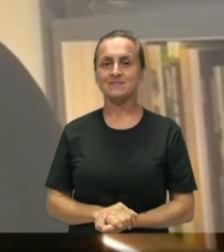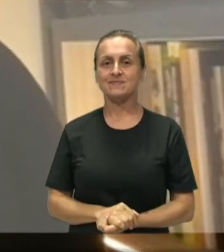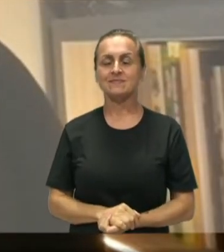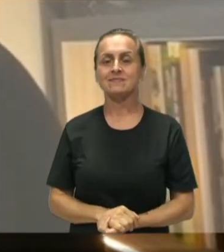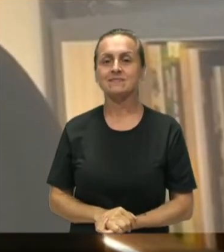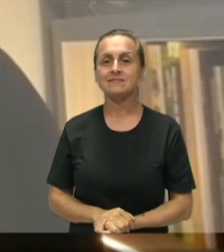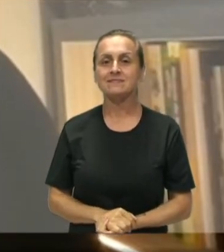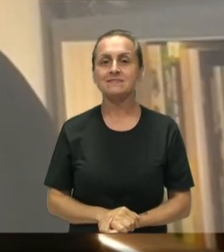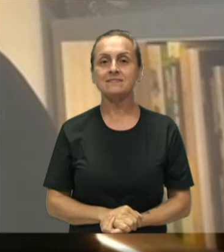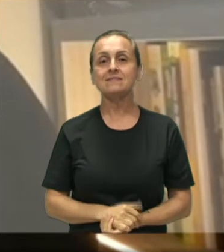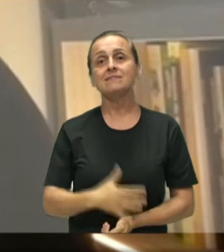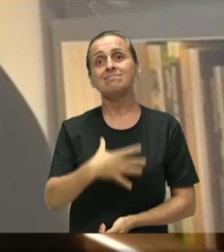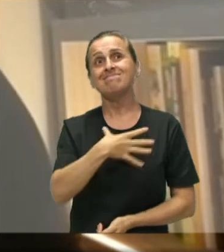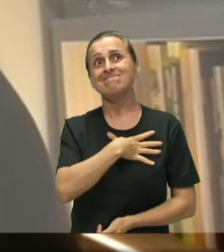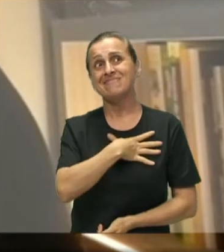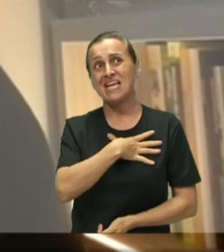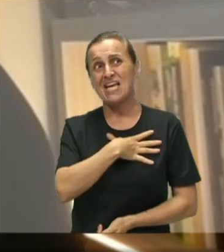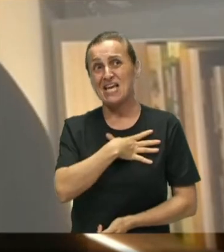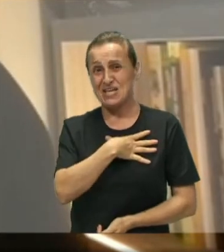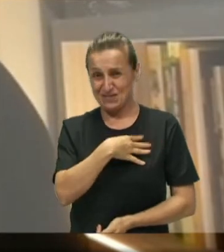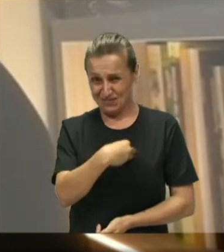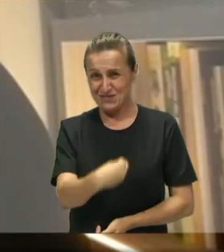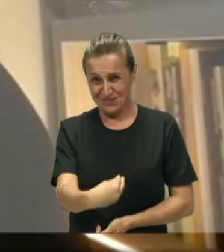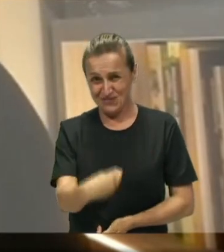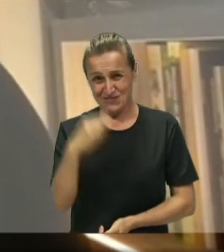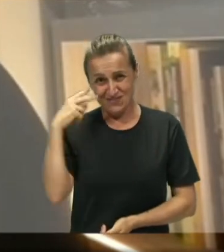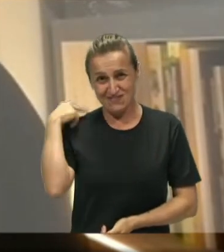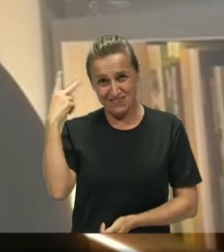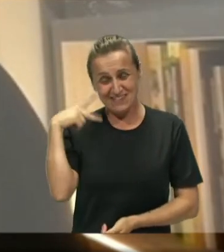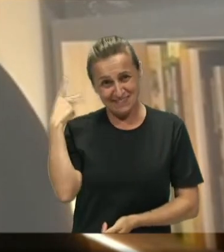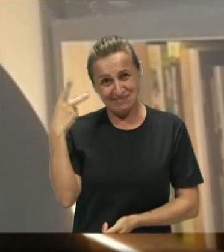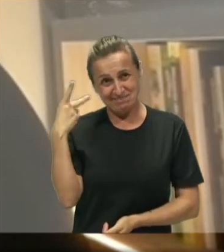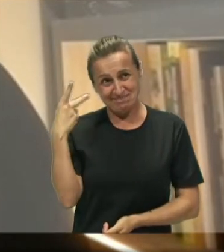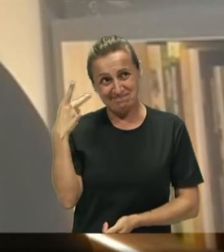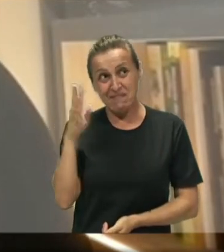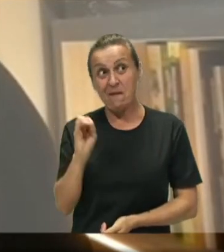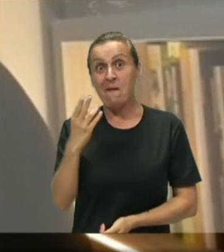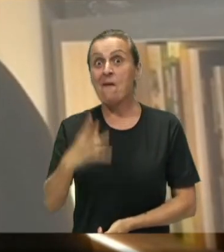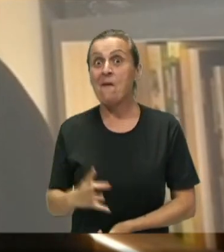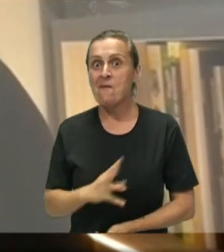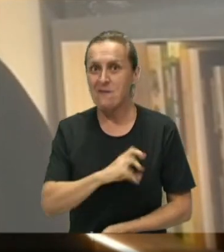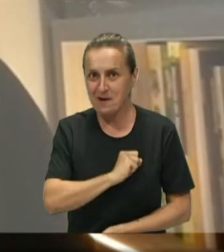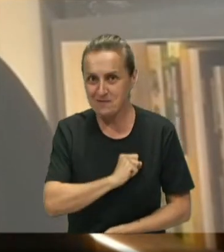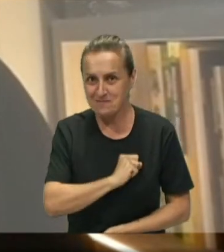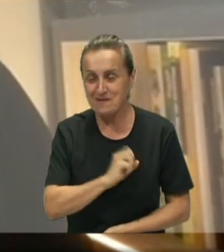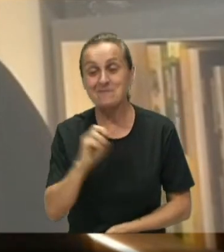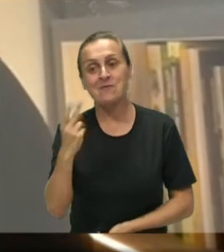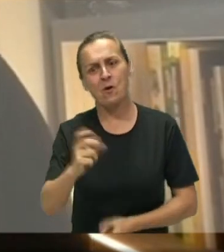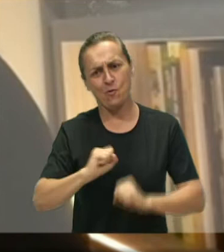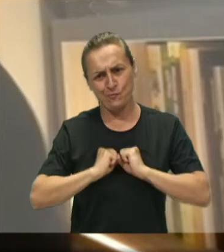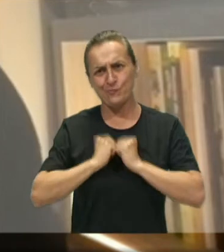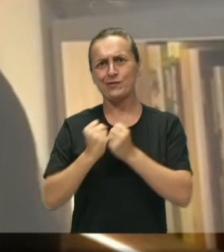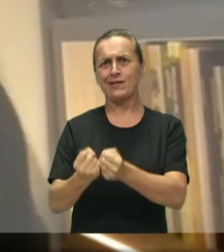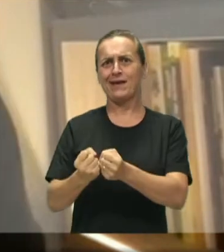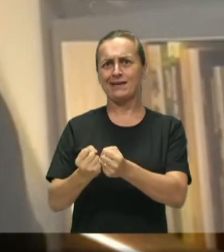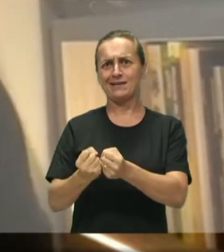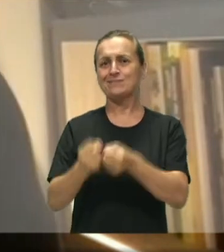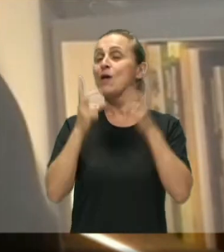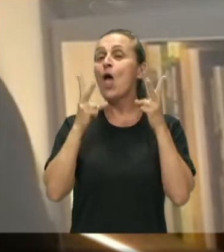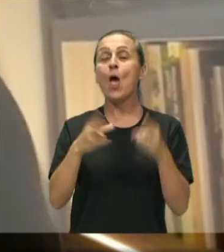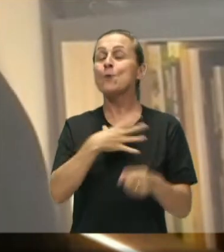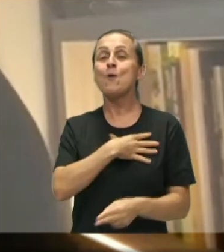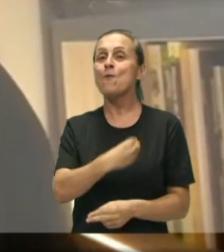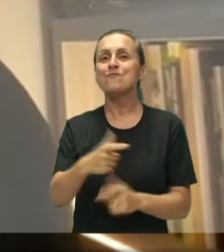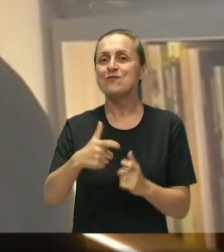de meu filho de político a o ama ou odeia política que nem o filho de médico né Eu amo